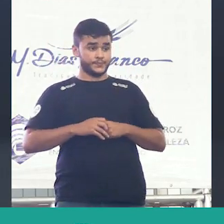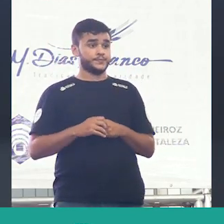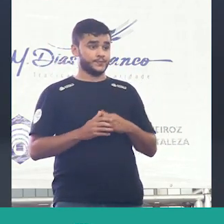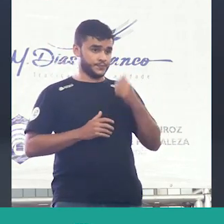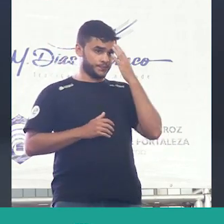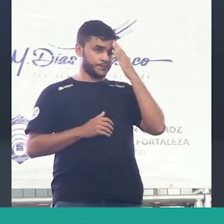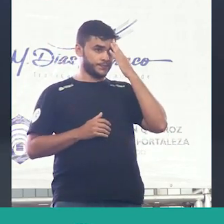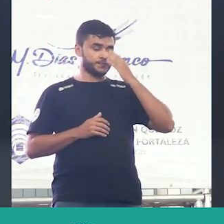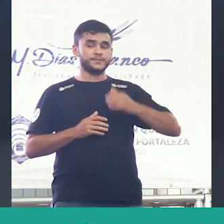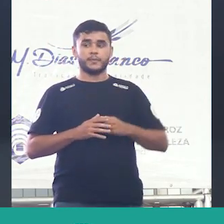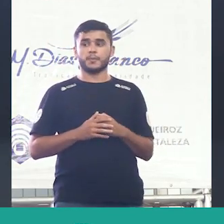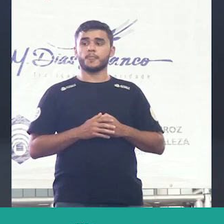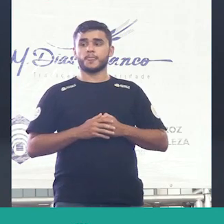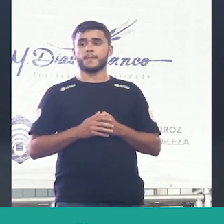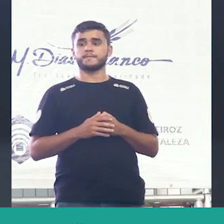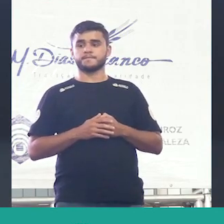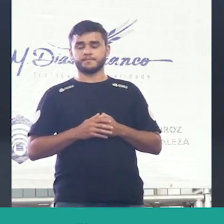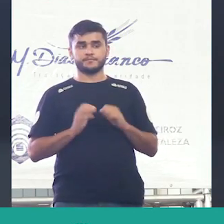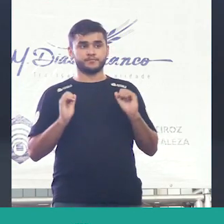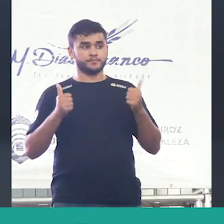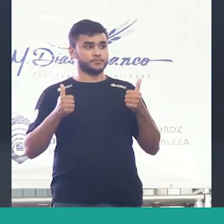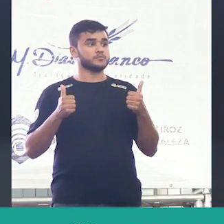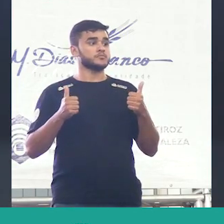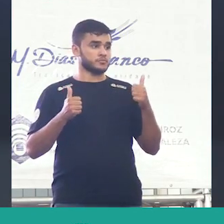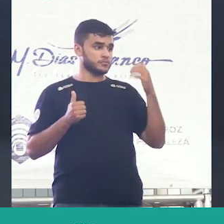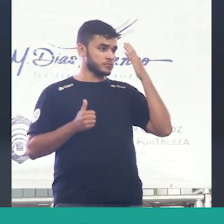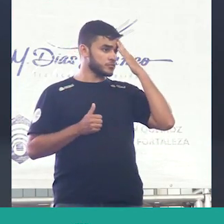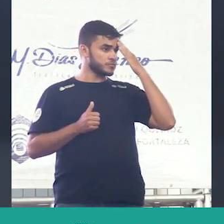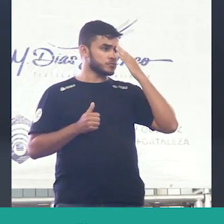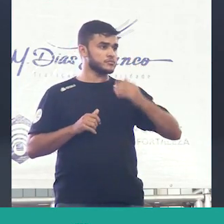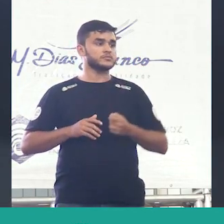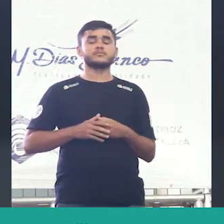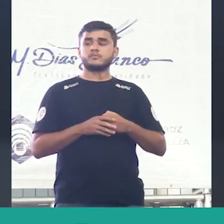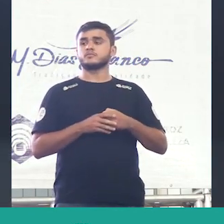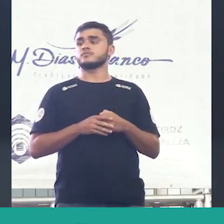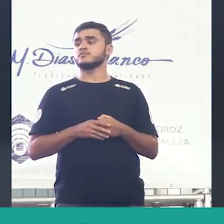incidente. O objeto refletor, desculpem. Beleza? Certo?